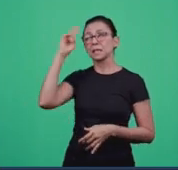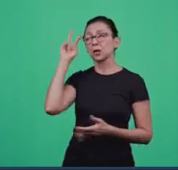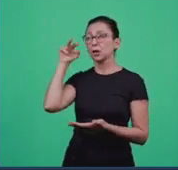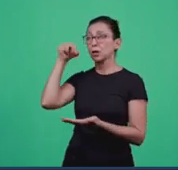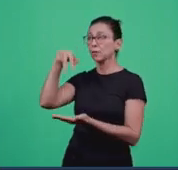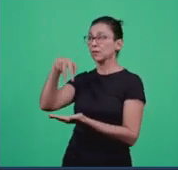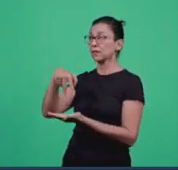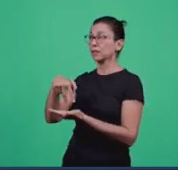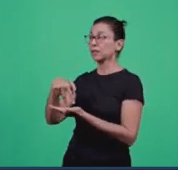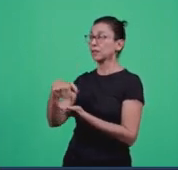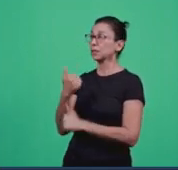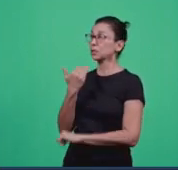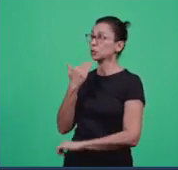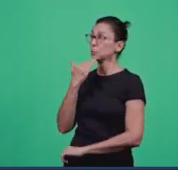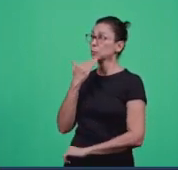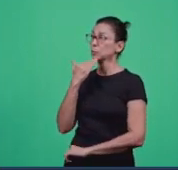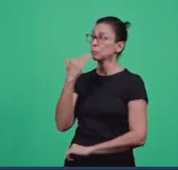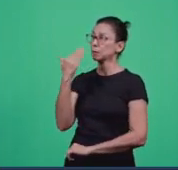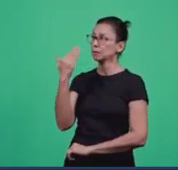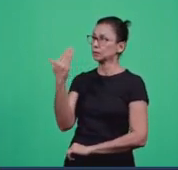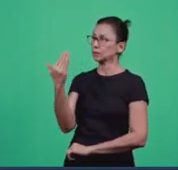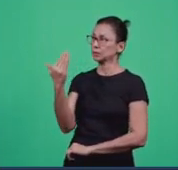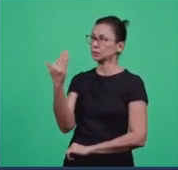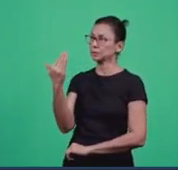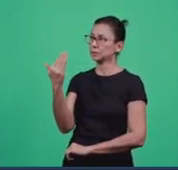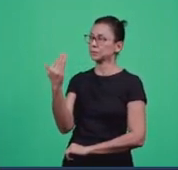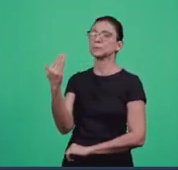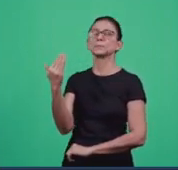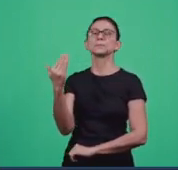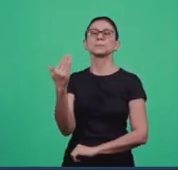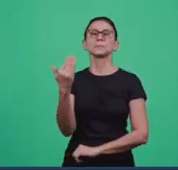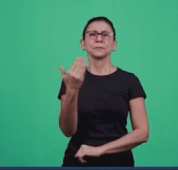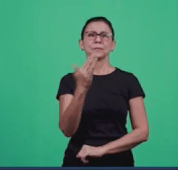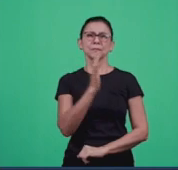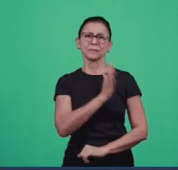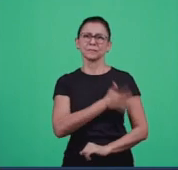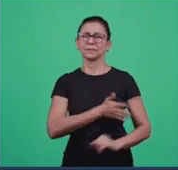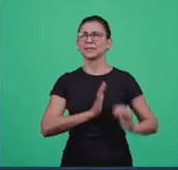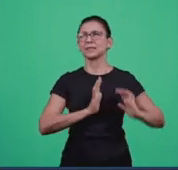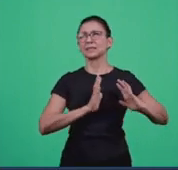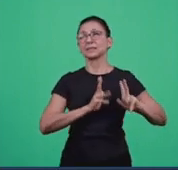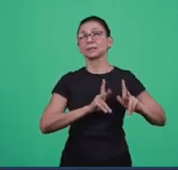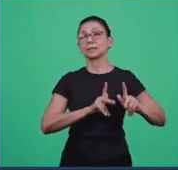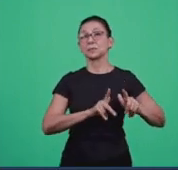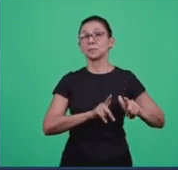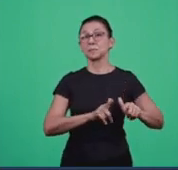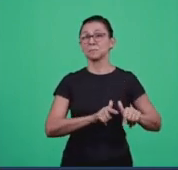Estou aqui pra te pedir, limpa meu